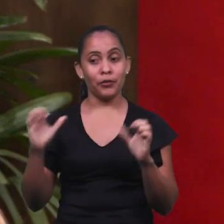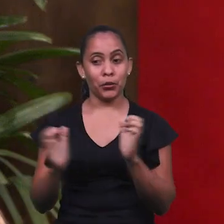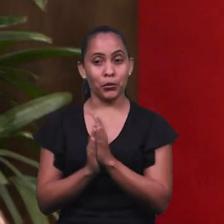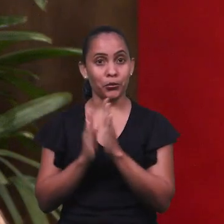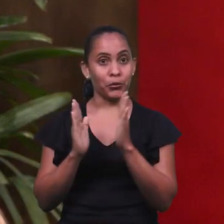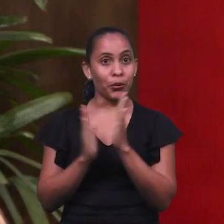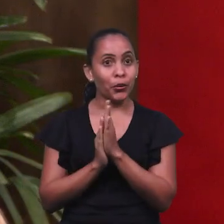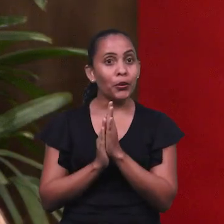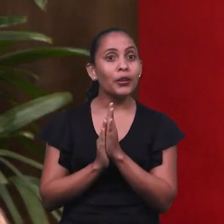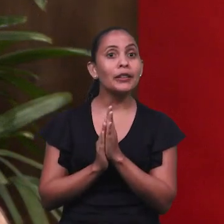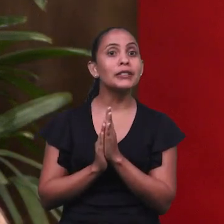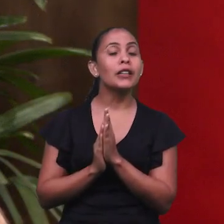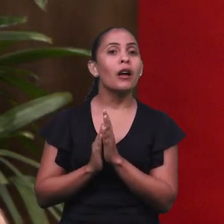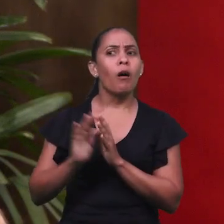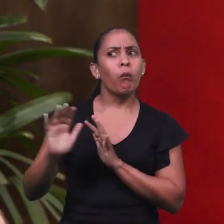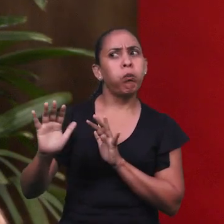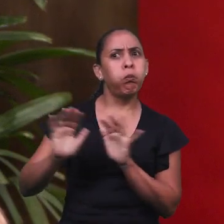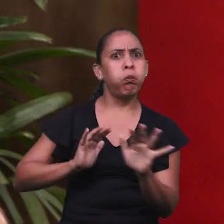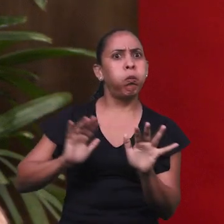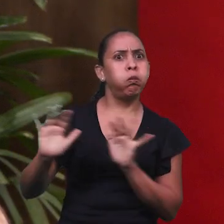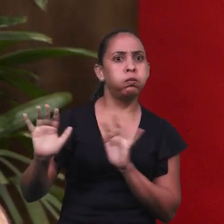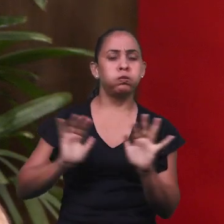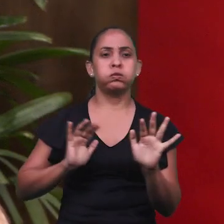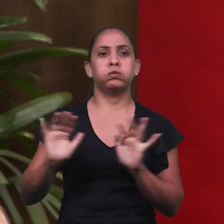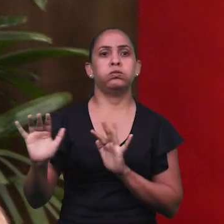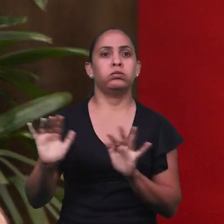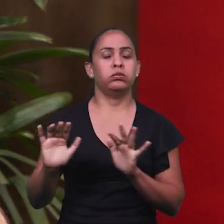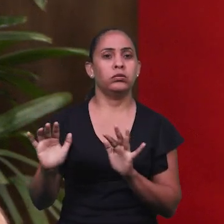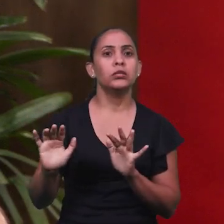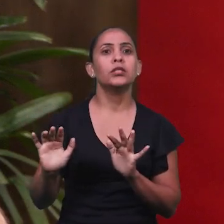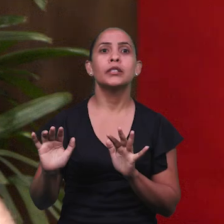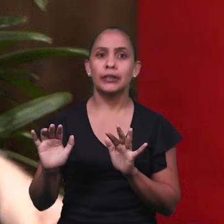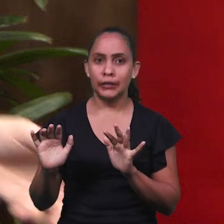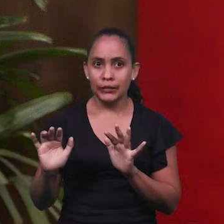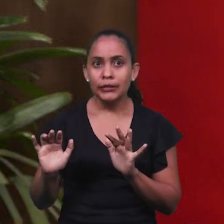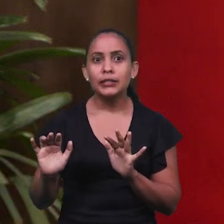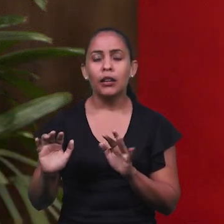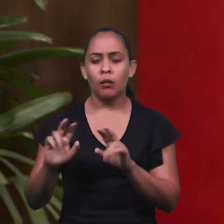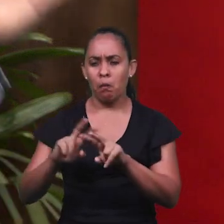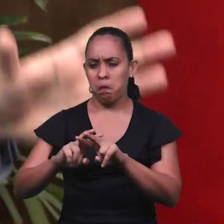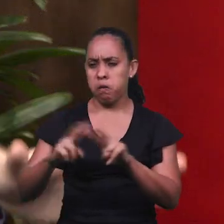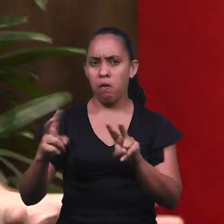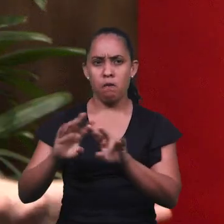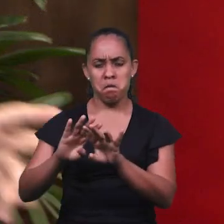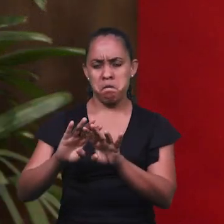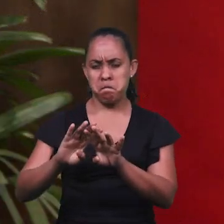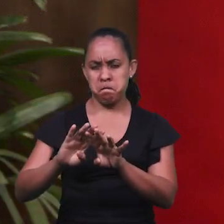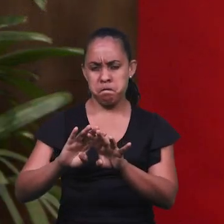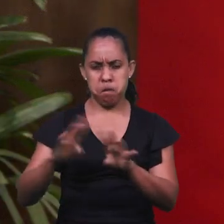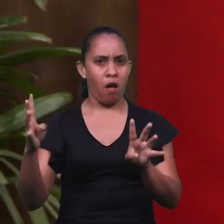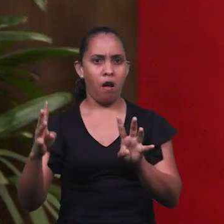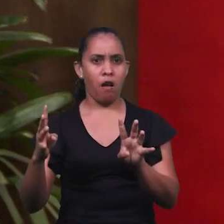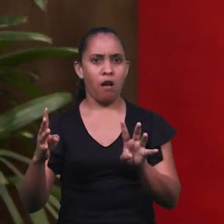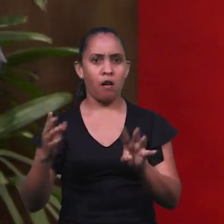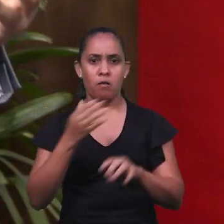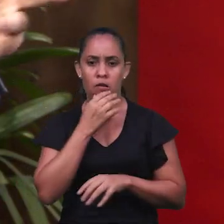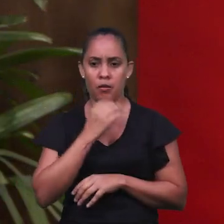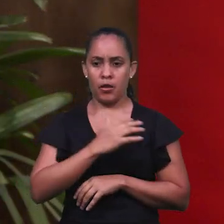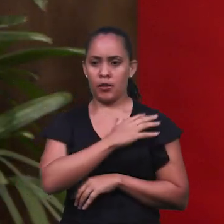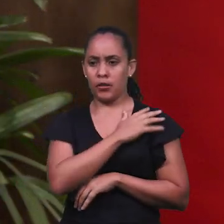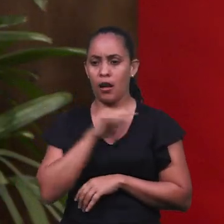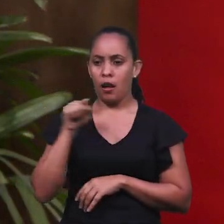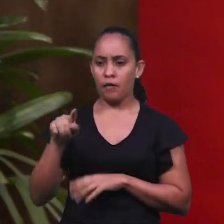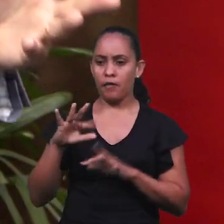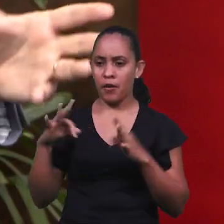cantavam louvores, vem um terremoto e as estruturas são abaladas, as cadeias se abrem, o carcereiro é